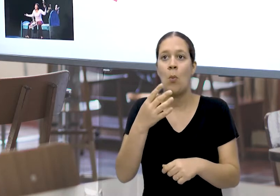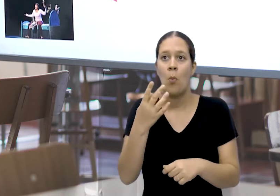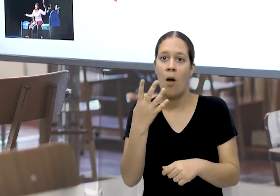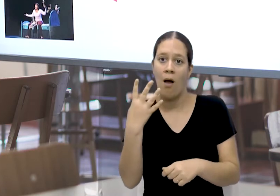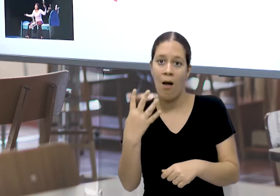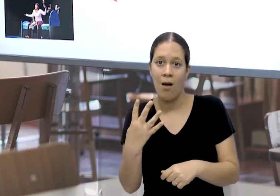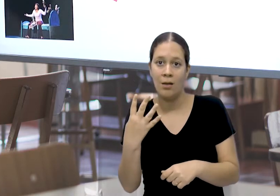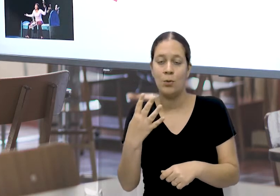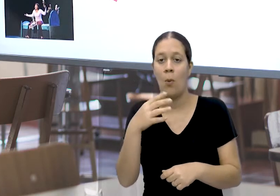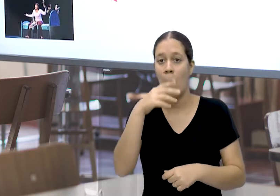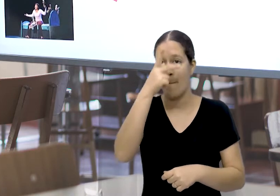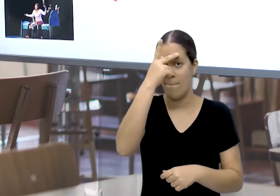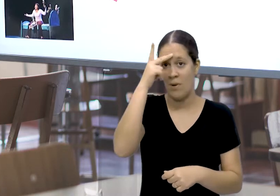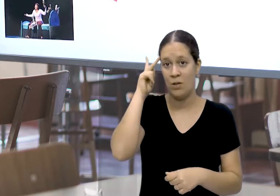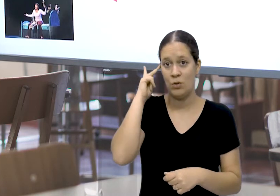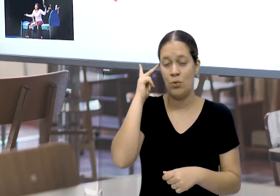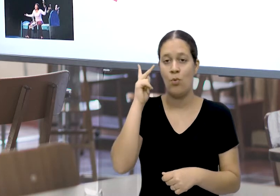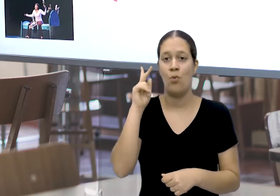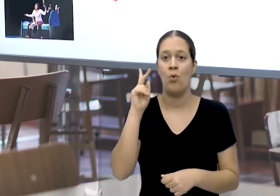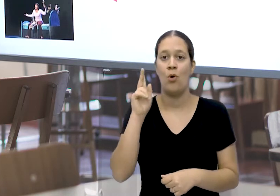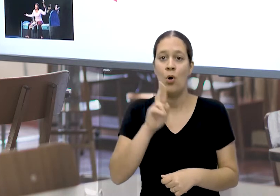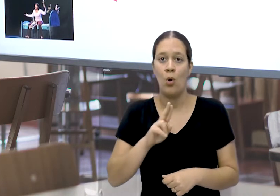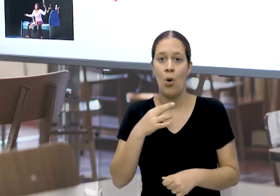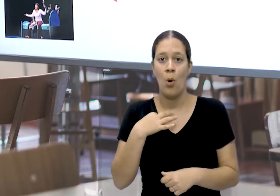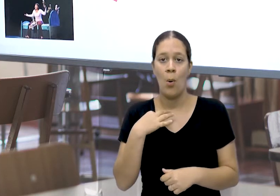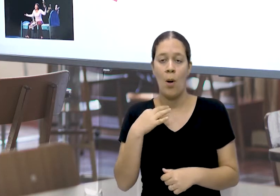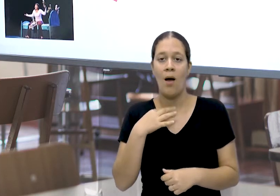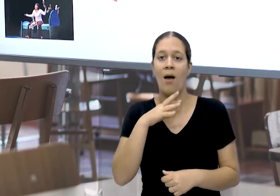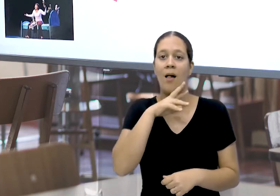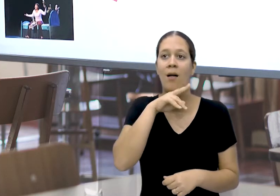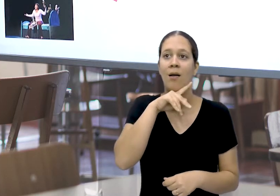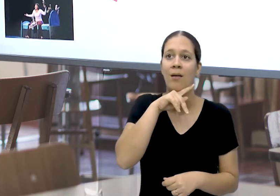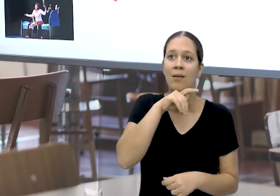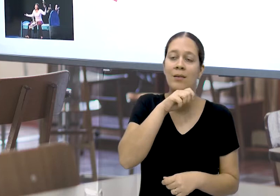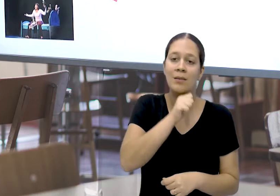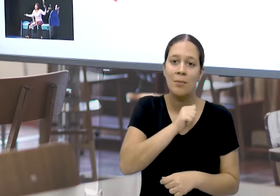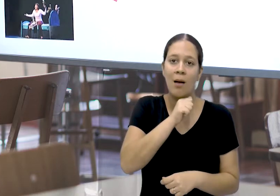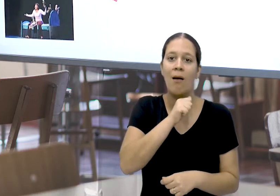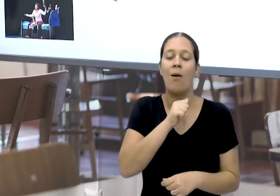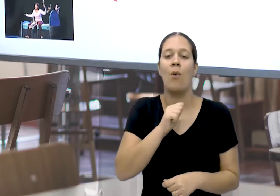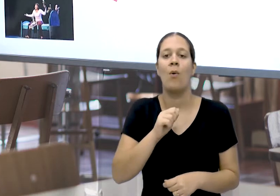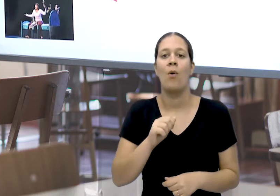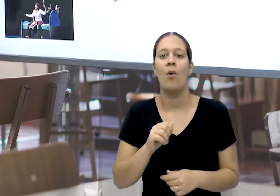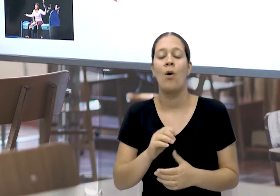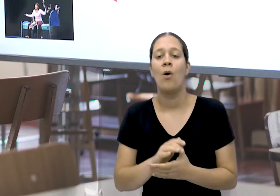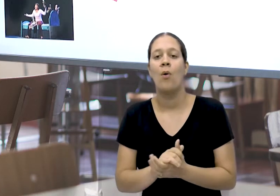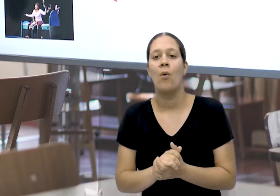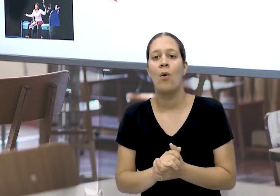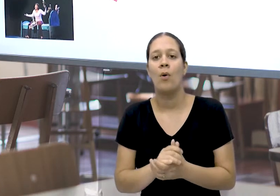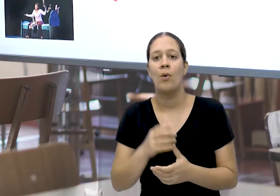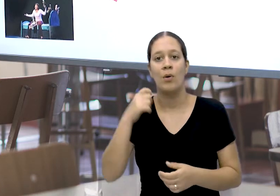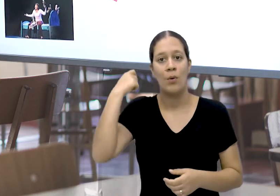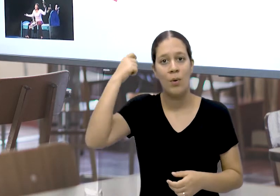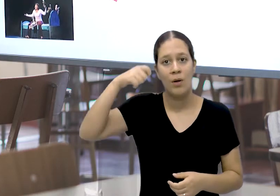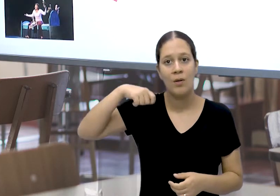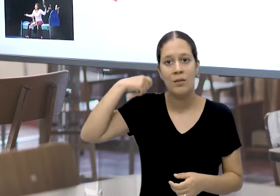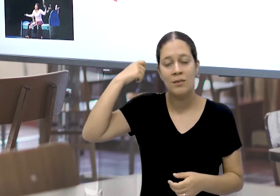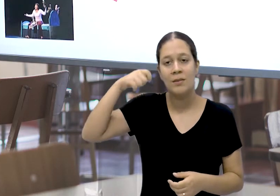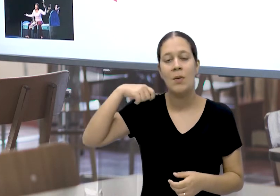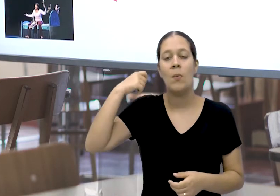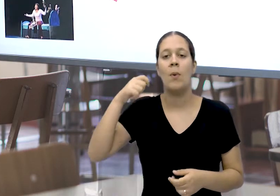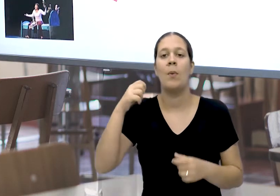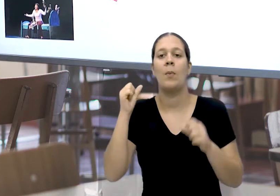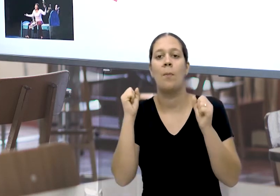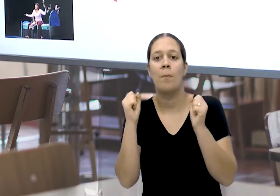bully que fala, eu posso ser um cachorro falando, uma galinha falando, ou posso ser eu, uma mulher. E aí, quando